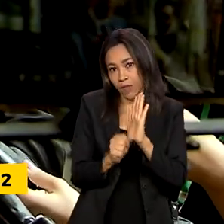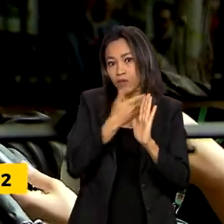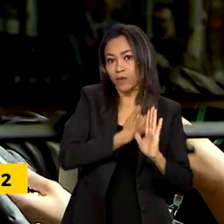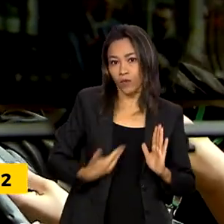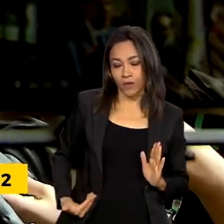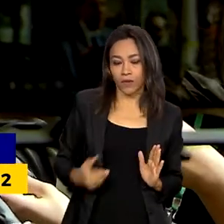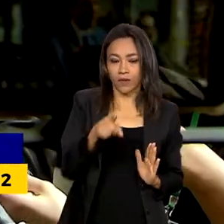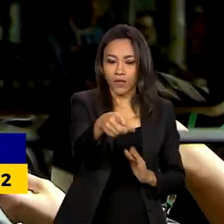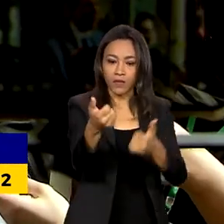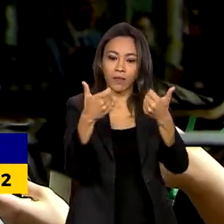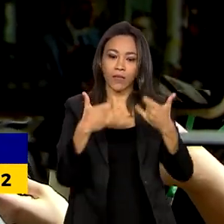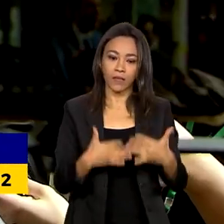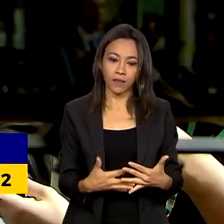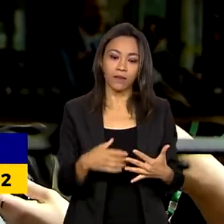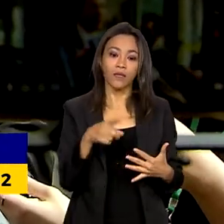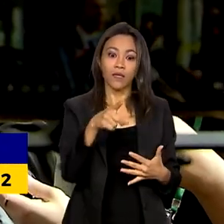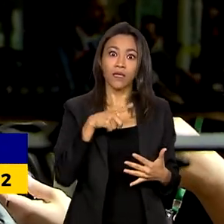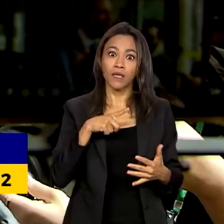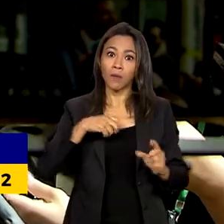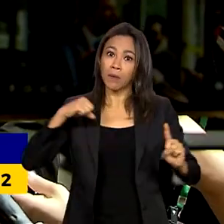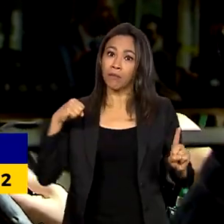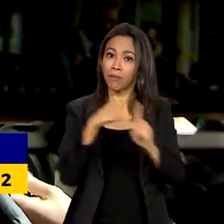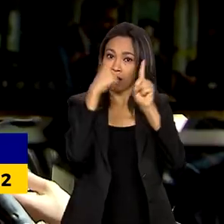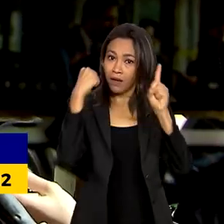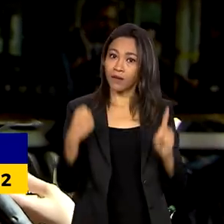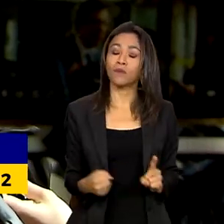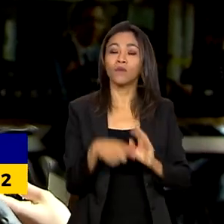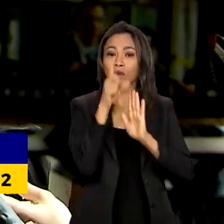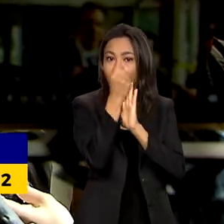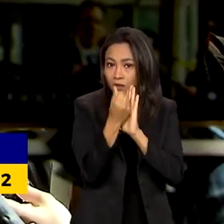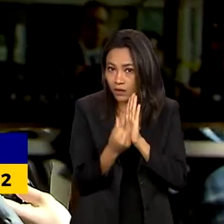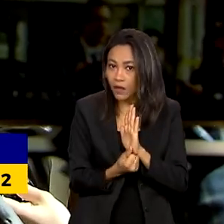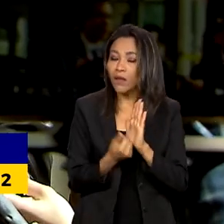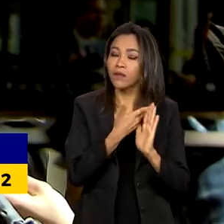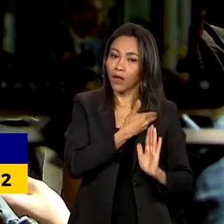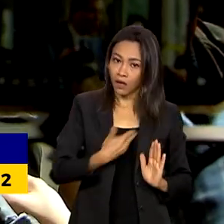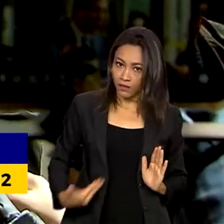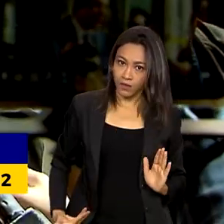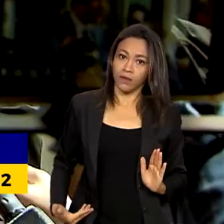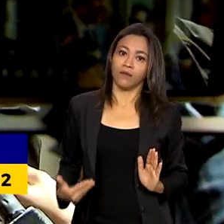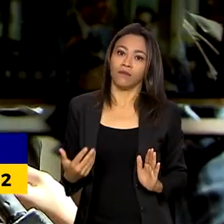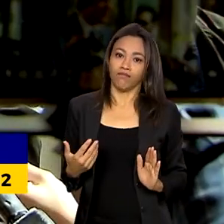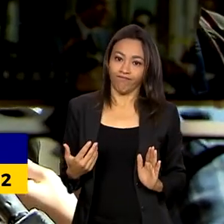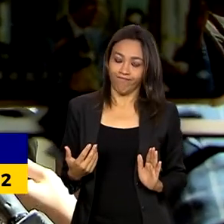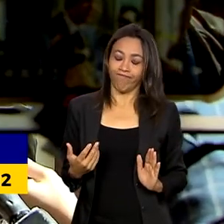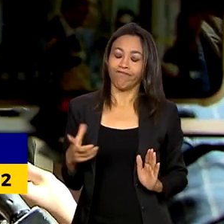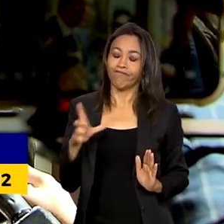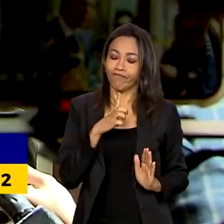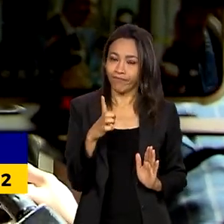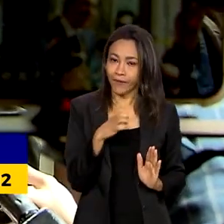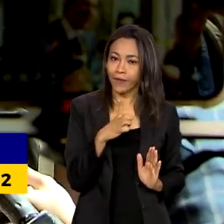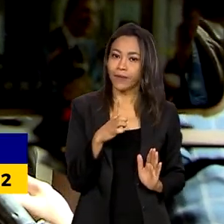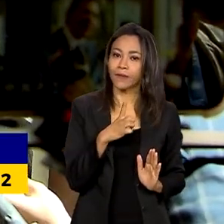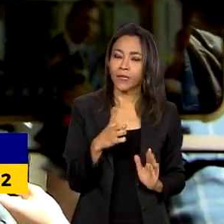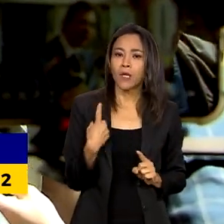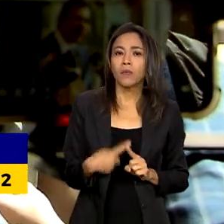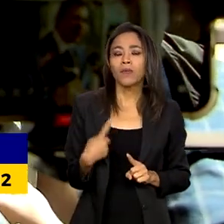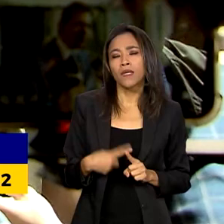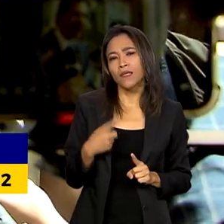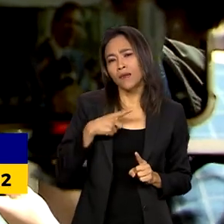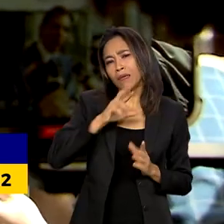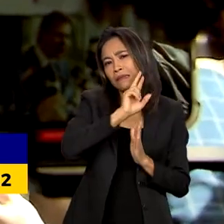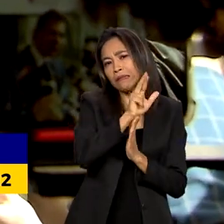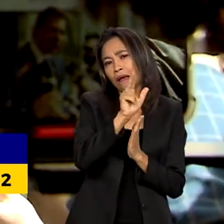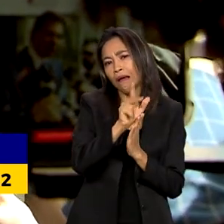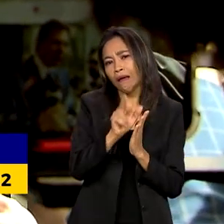muito grande nas finanças públicas, que, eu repito, estão sendo corroídas por uma série de